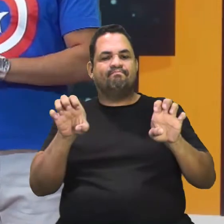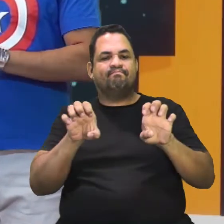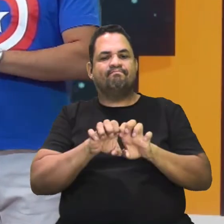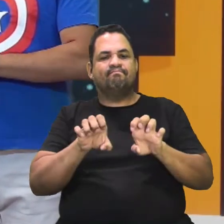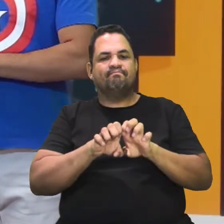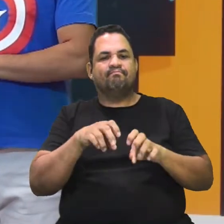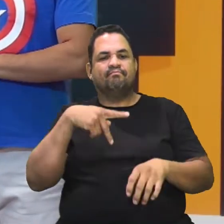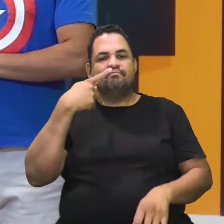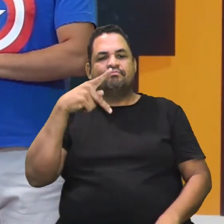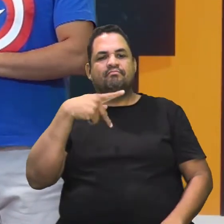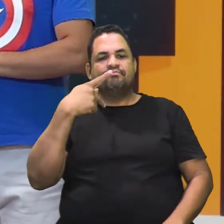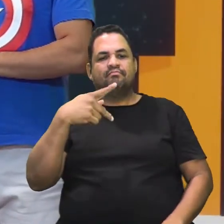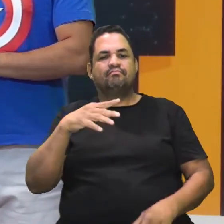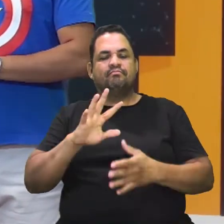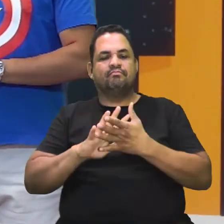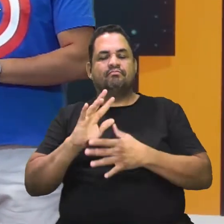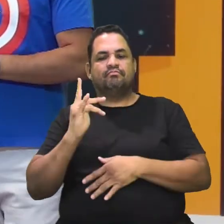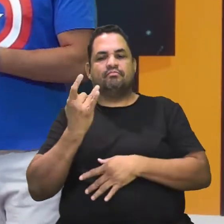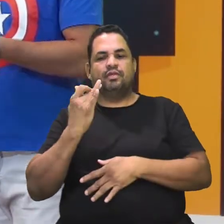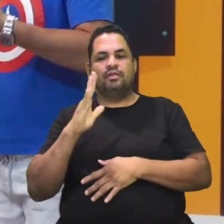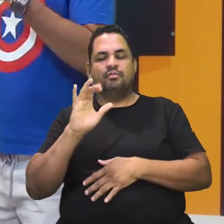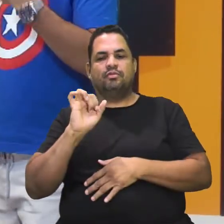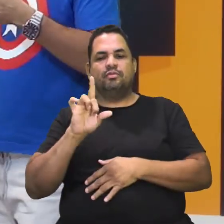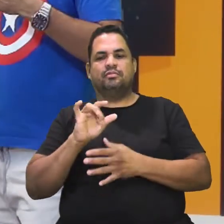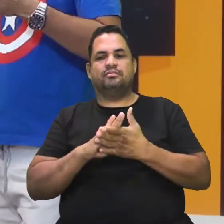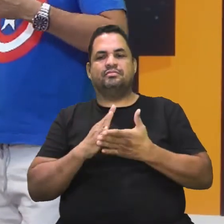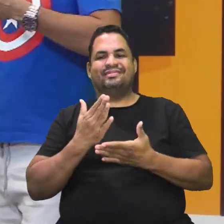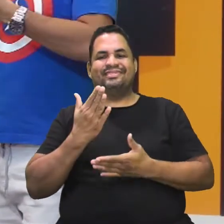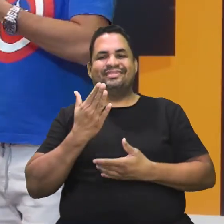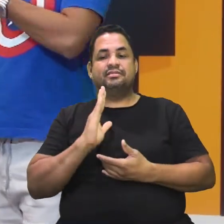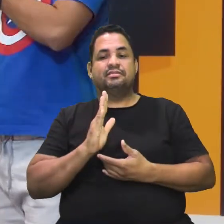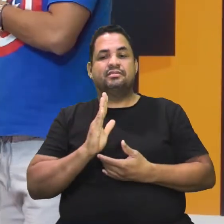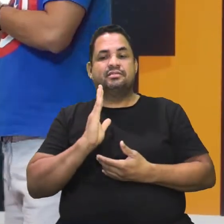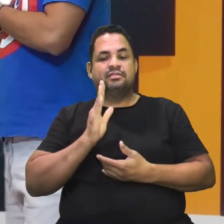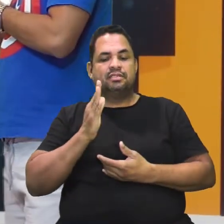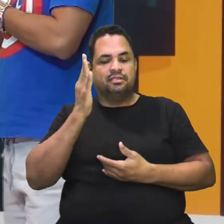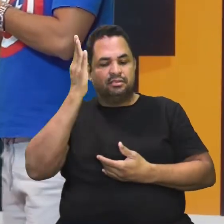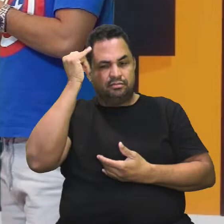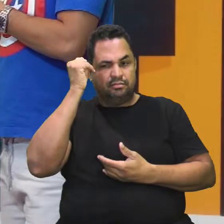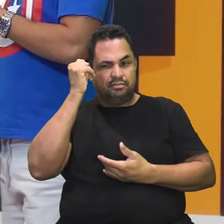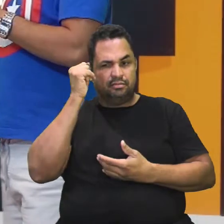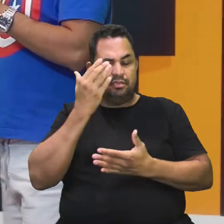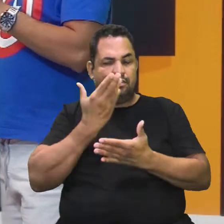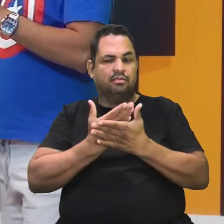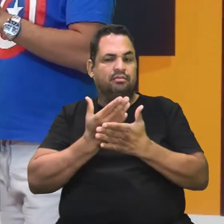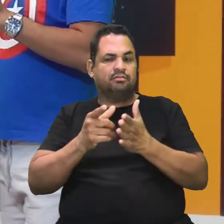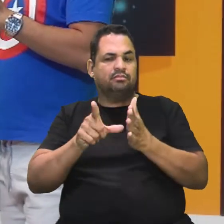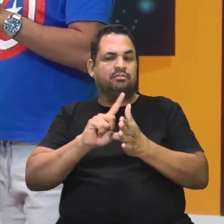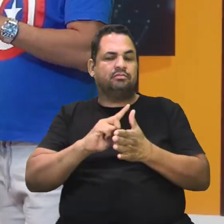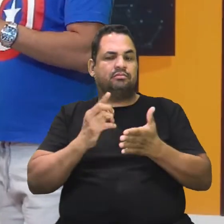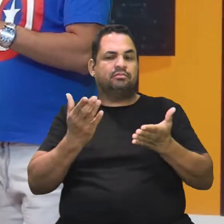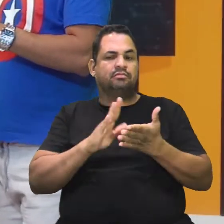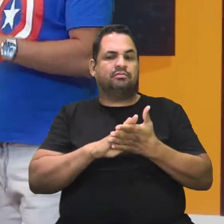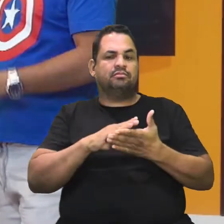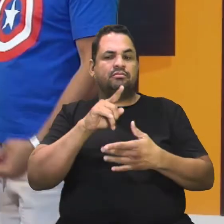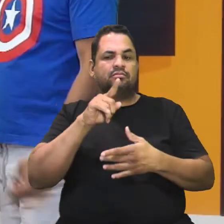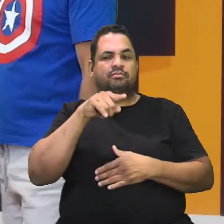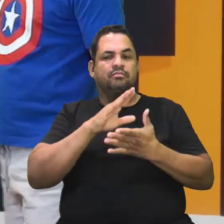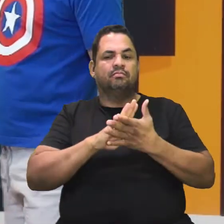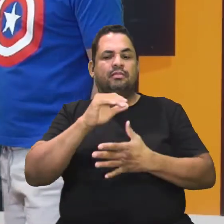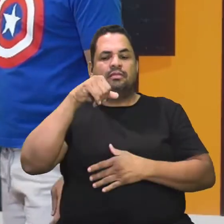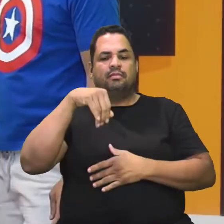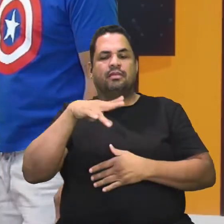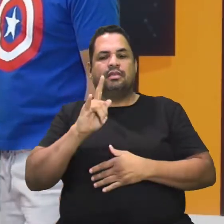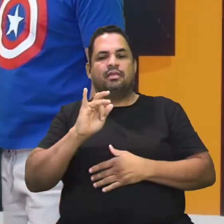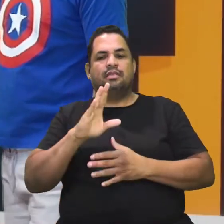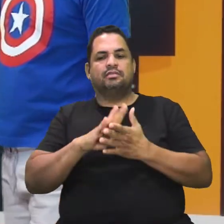equação, você está falando de hipérbole. Então quer dizer que se eu soubesse disso já na aula anterior, cheguei naquela atividade da Marquense que